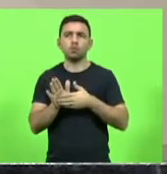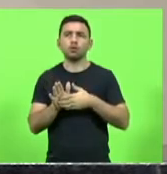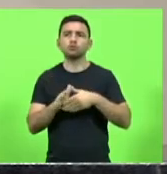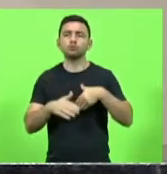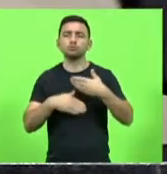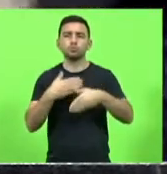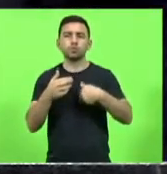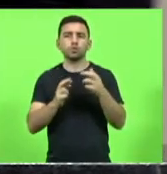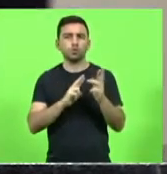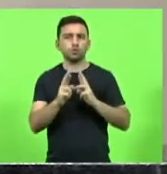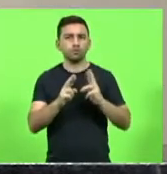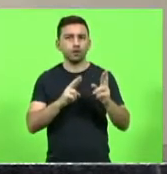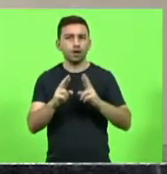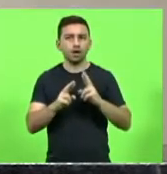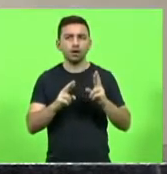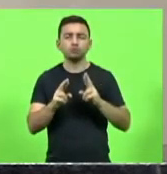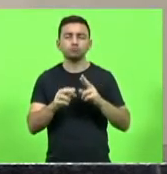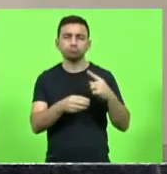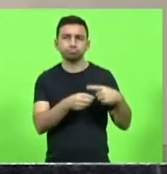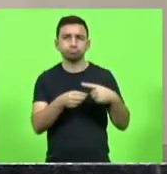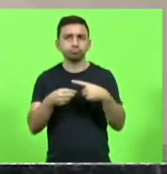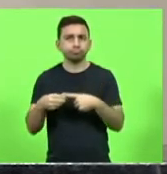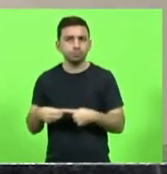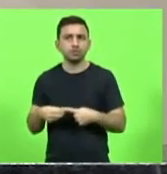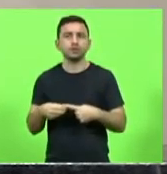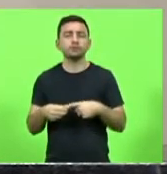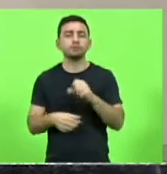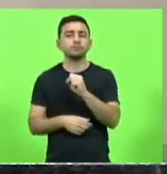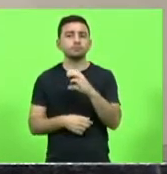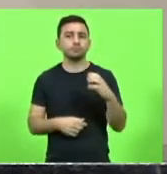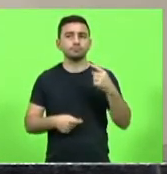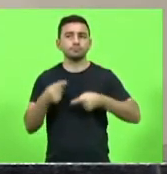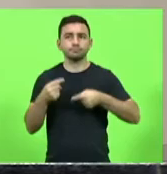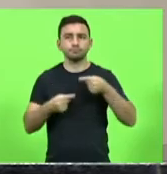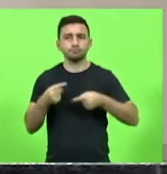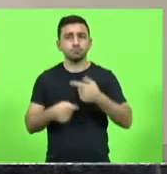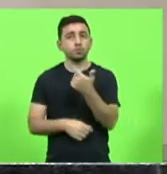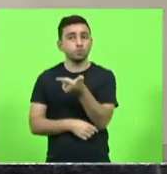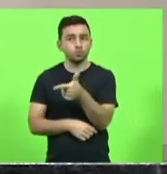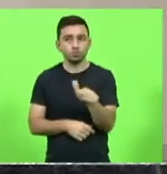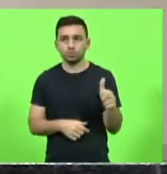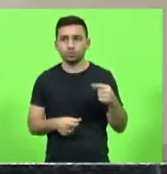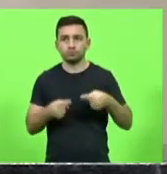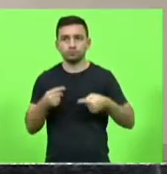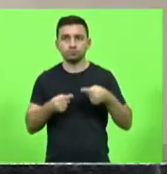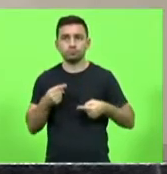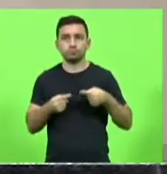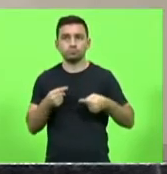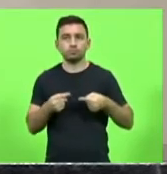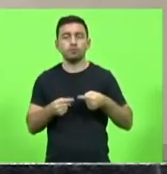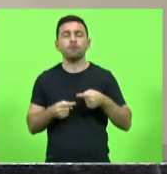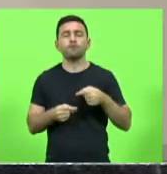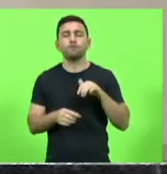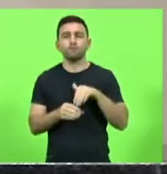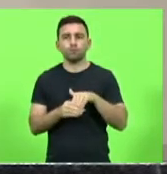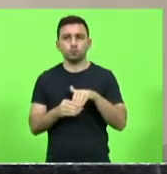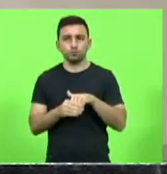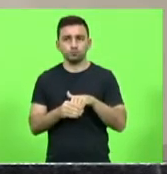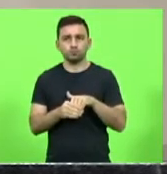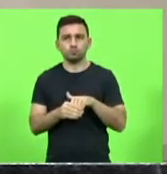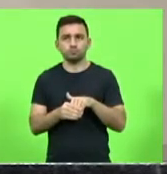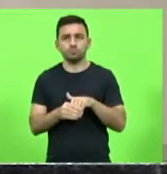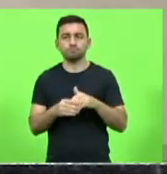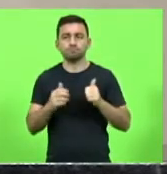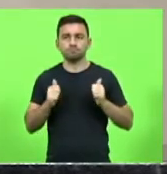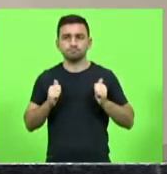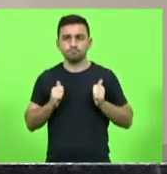rodoviário intermunicipal em Santa Catarina. Em discussão? Não havendo quem queira discutir, em votação. Deputados que aprovam, permaneçam como se